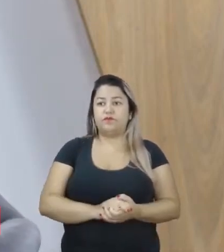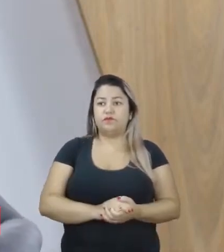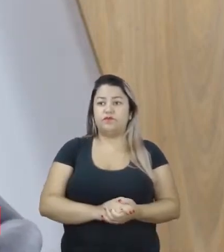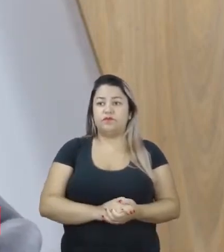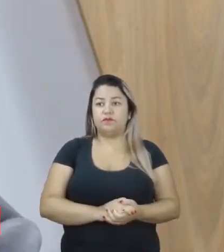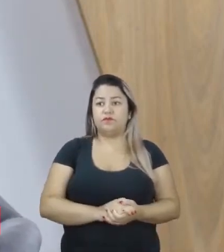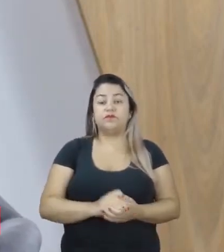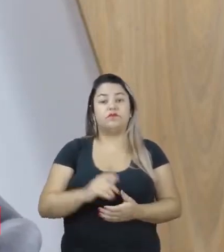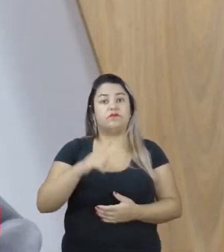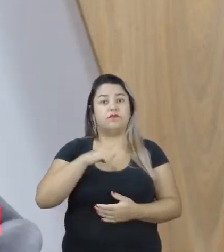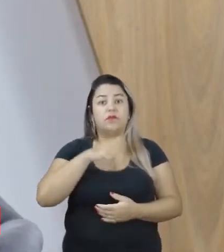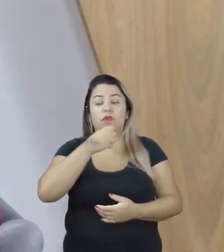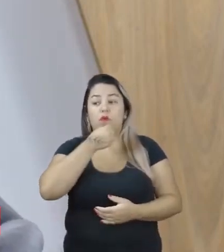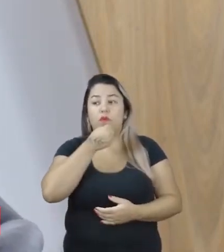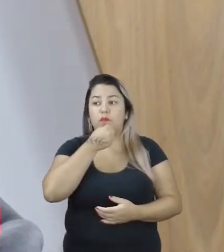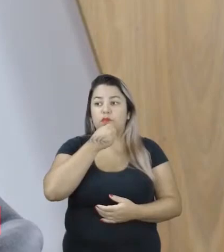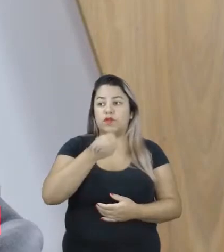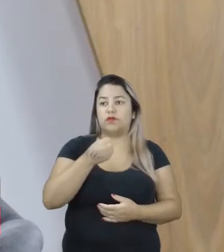repercussão na imprensa